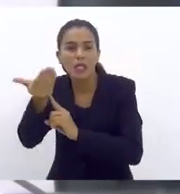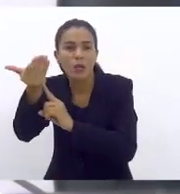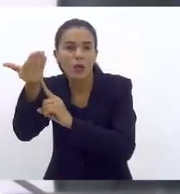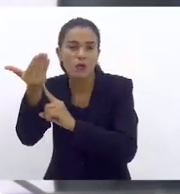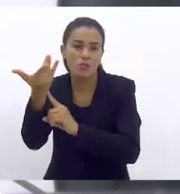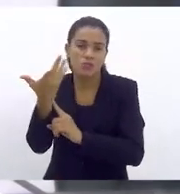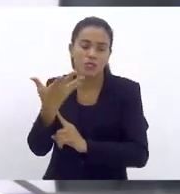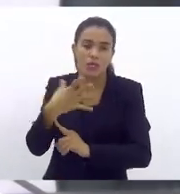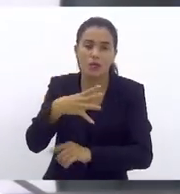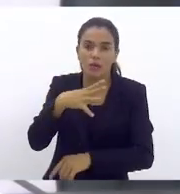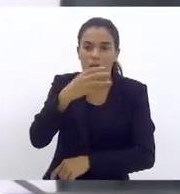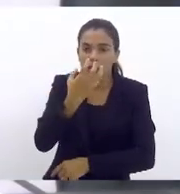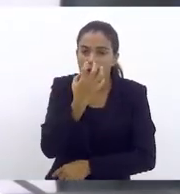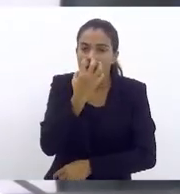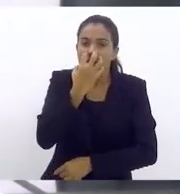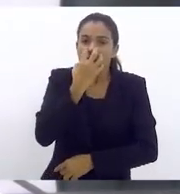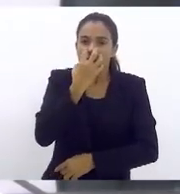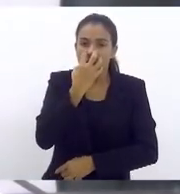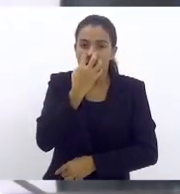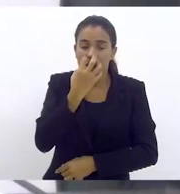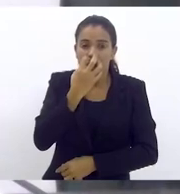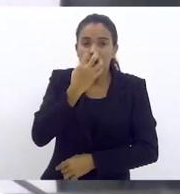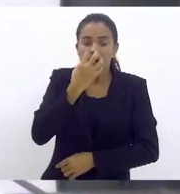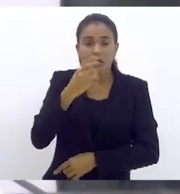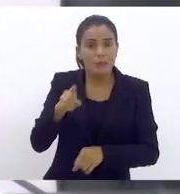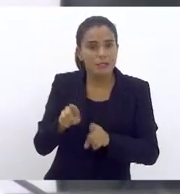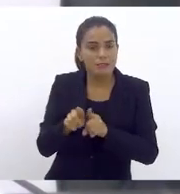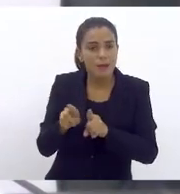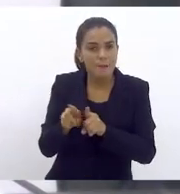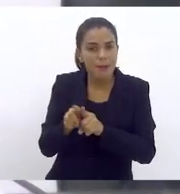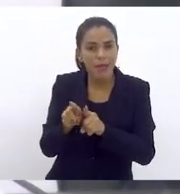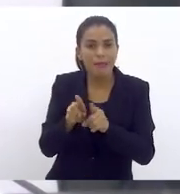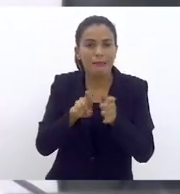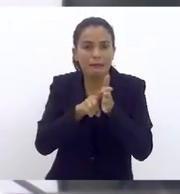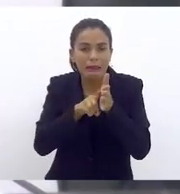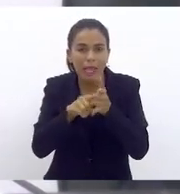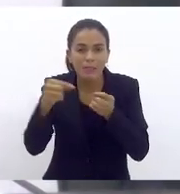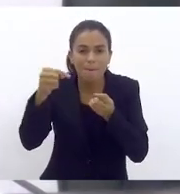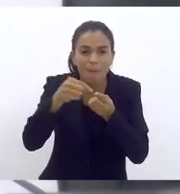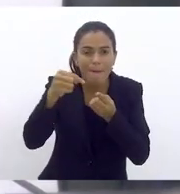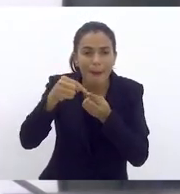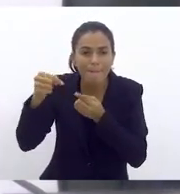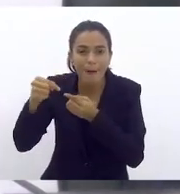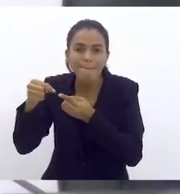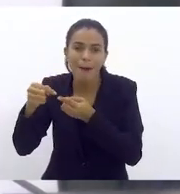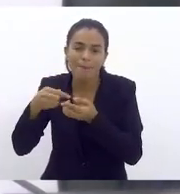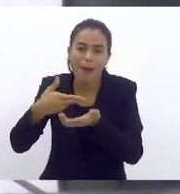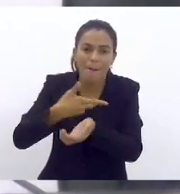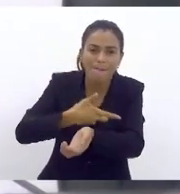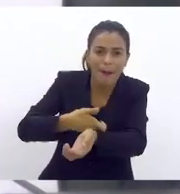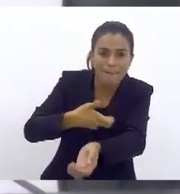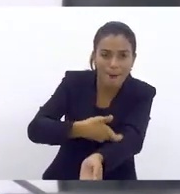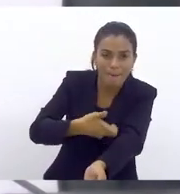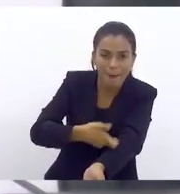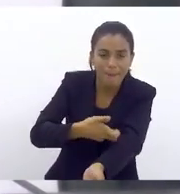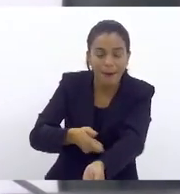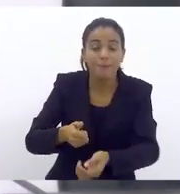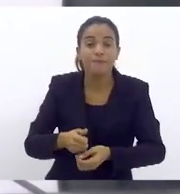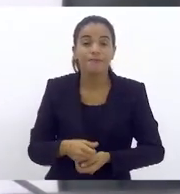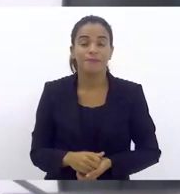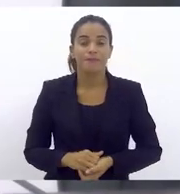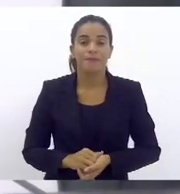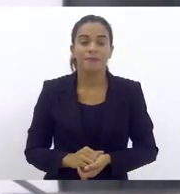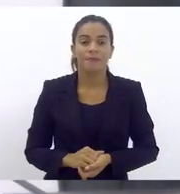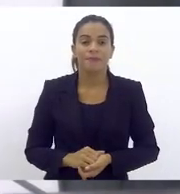respiradores insumos equipamentos de proteção individual testes entre outros ou seja uma